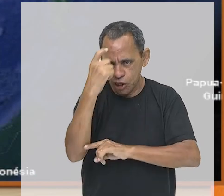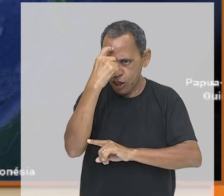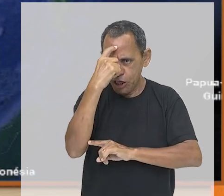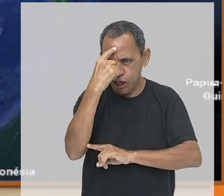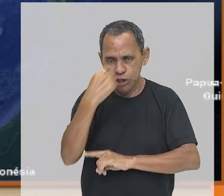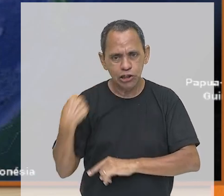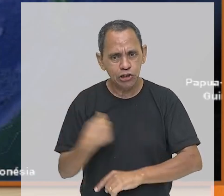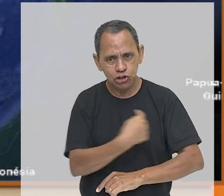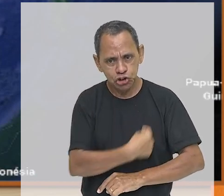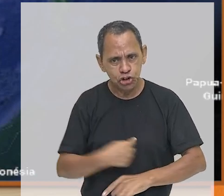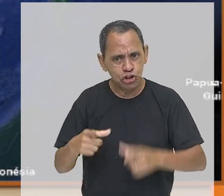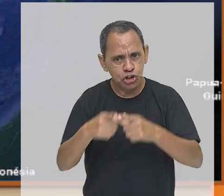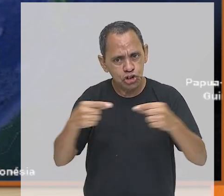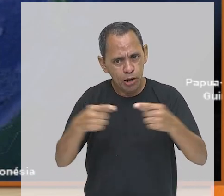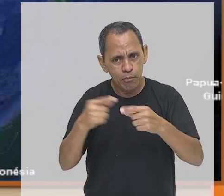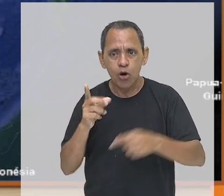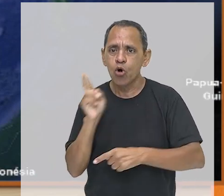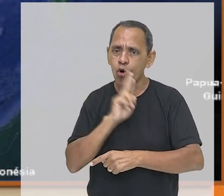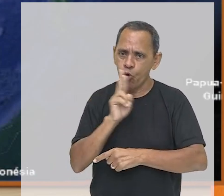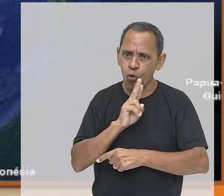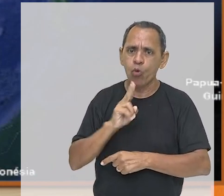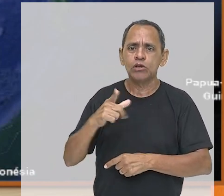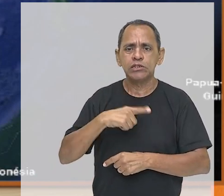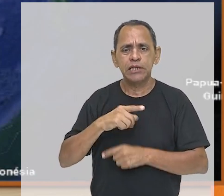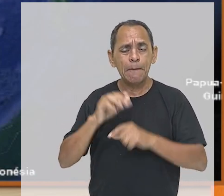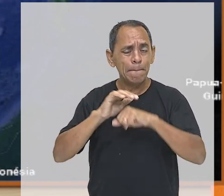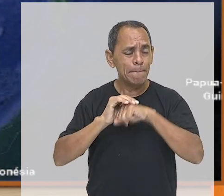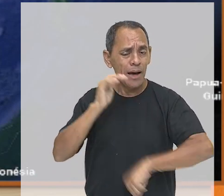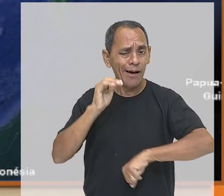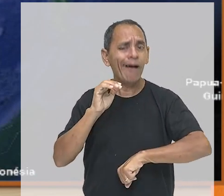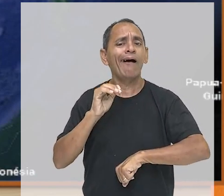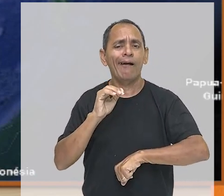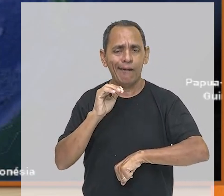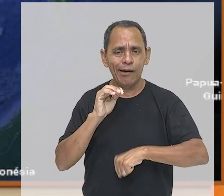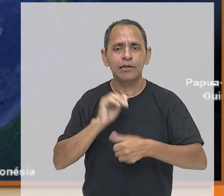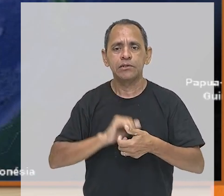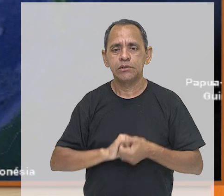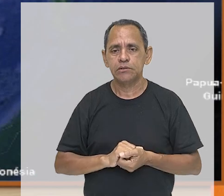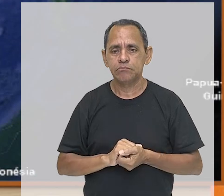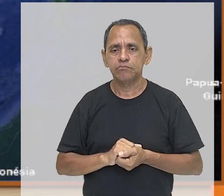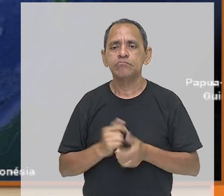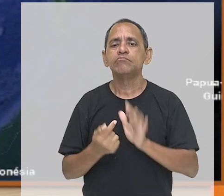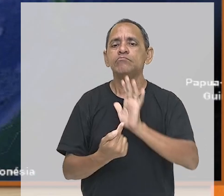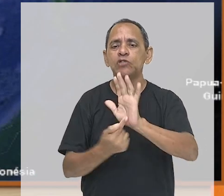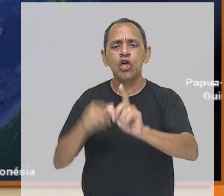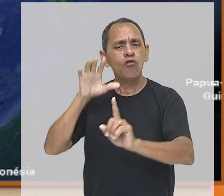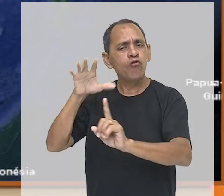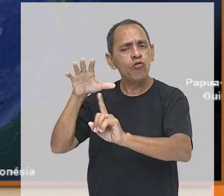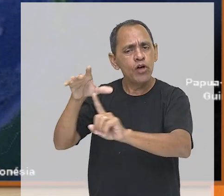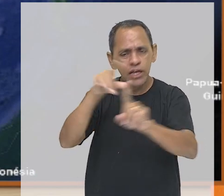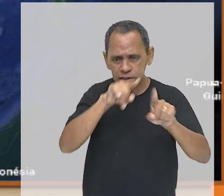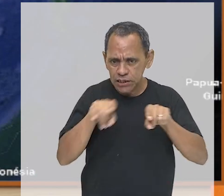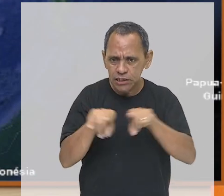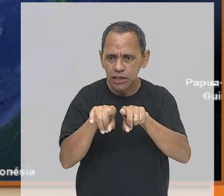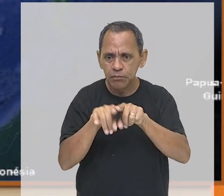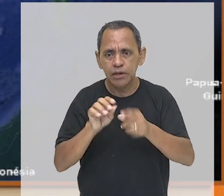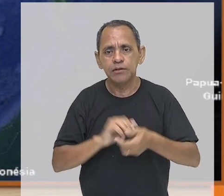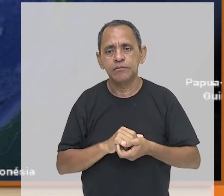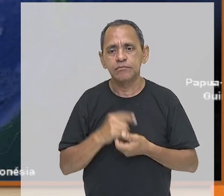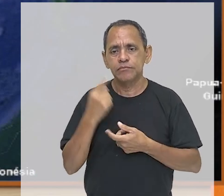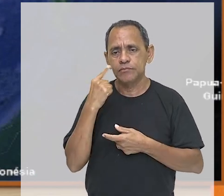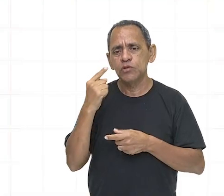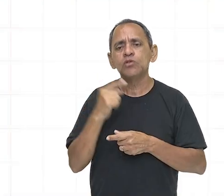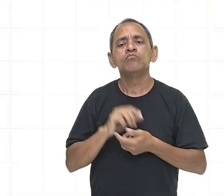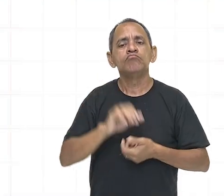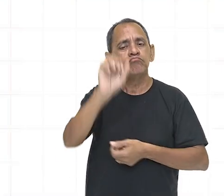a Rússia, né? Eles têm um grande destaque, assim como outros menores que estão se desenvolvendo cada vez mais, tá? E nesse mapa, aí a